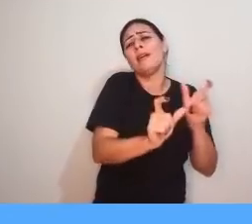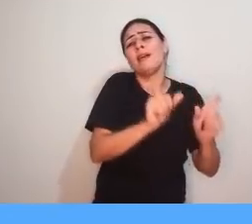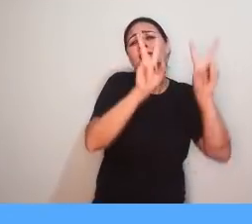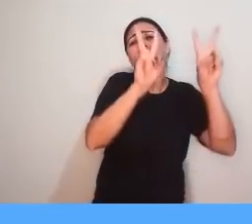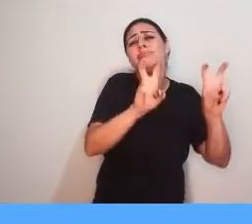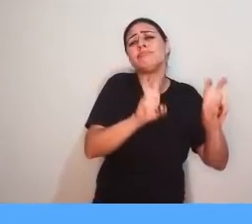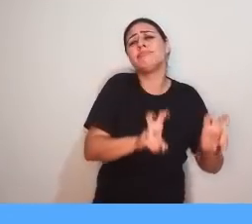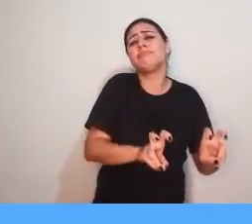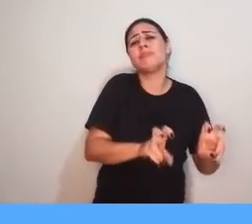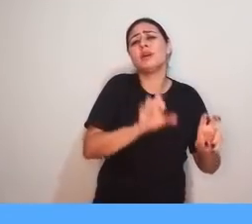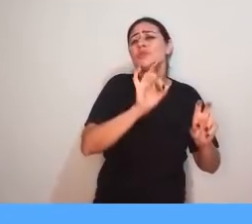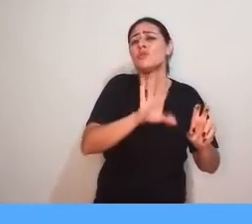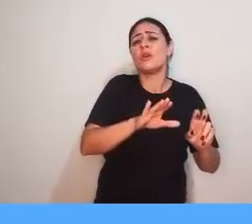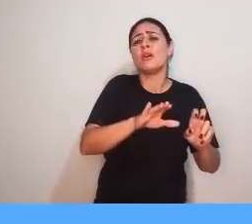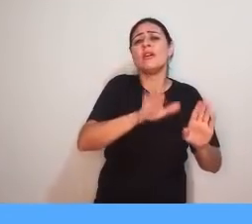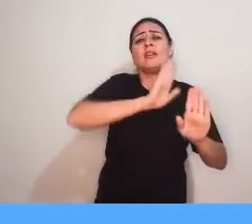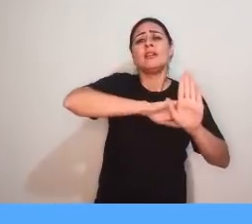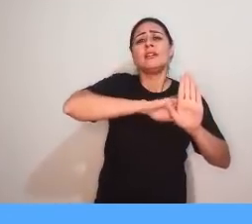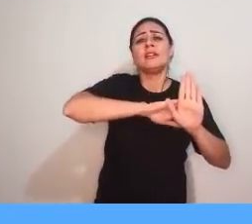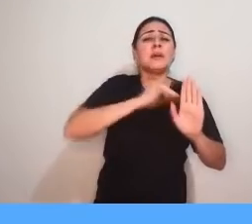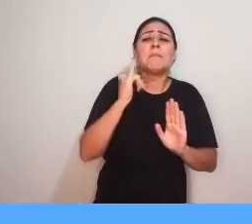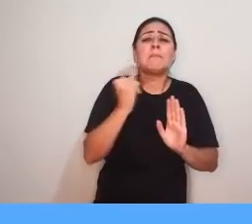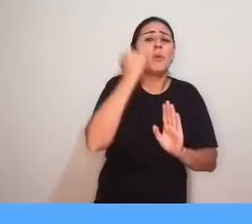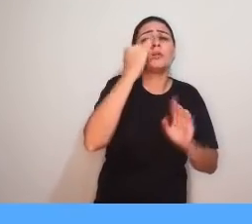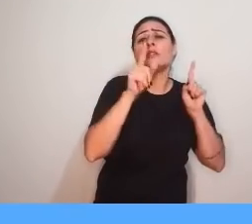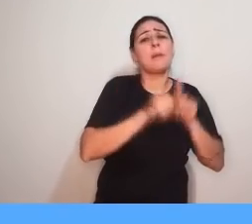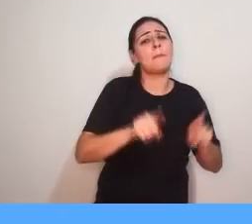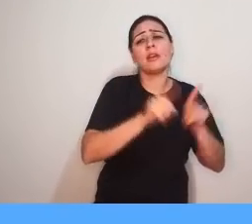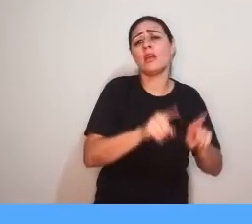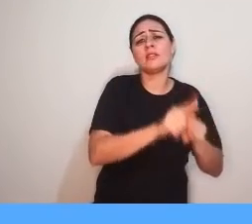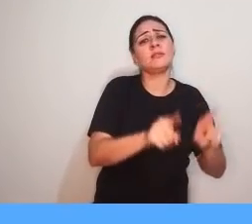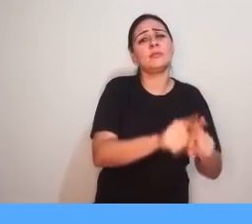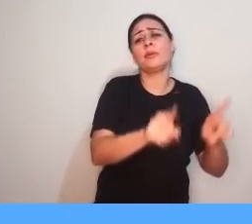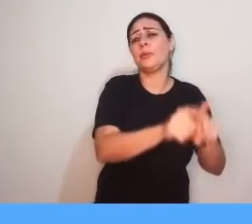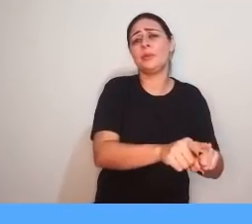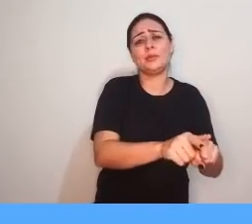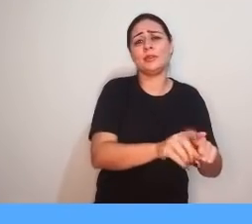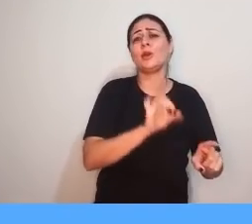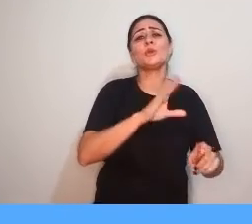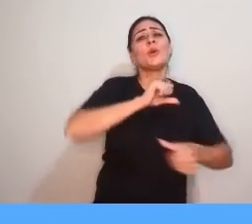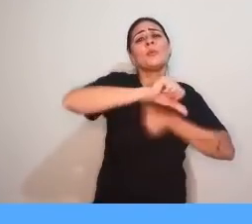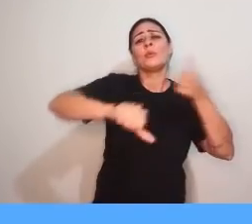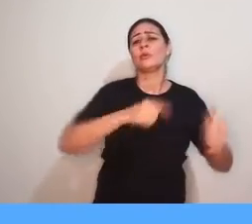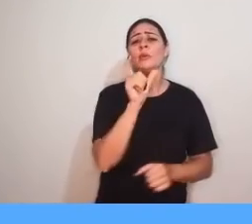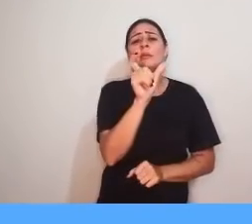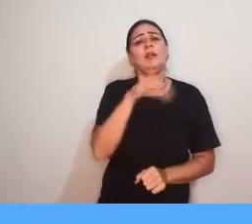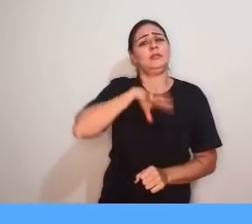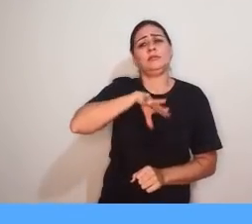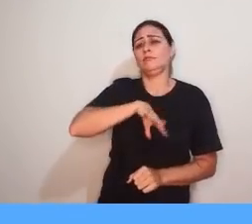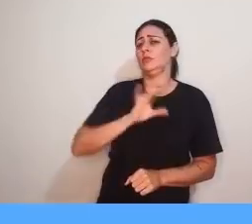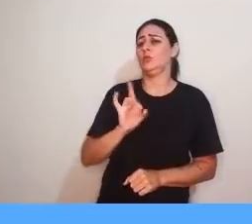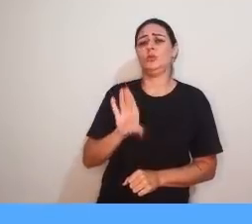fundo é a mesma coisa. Ou seja, estamos falando da mesma coisa, apenas com nomenclatura diferente. Tá? Então,